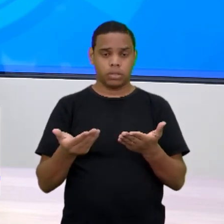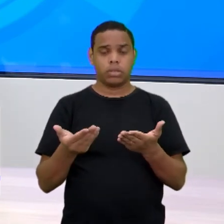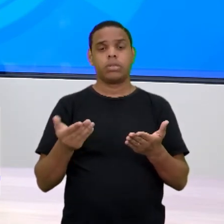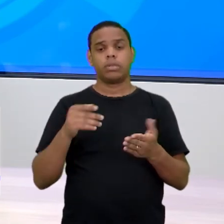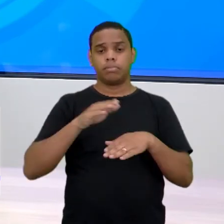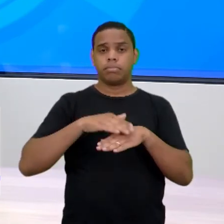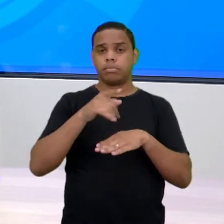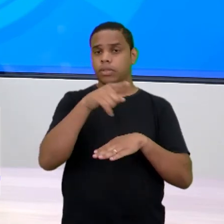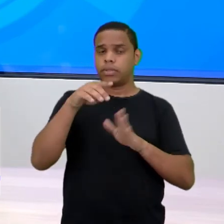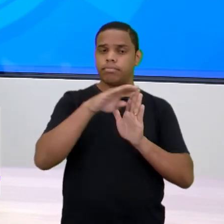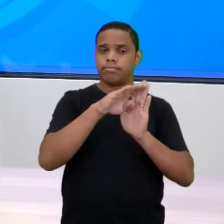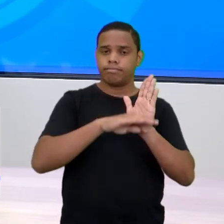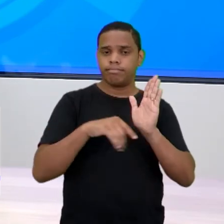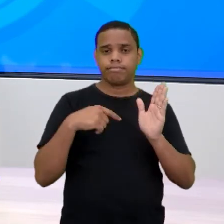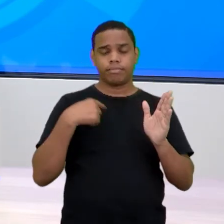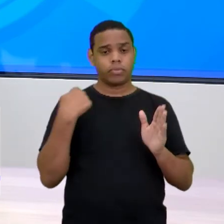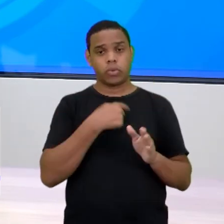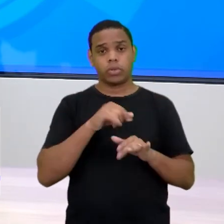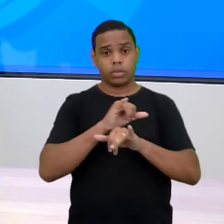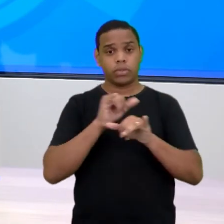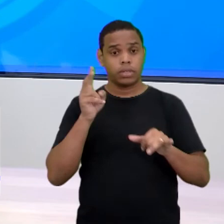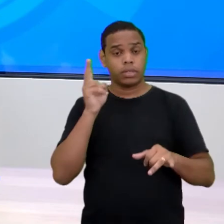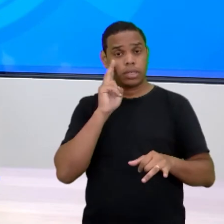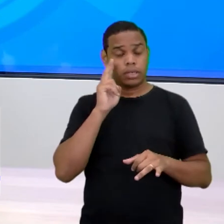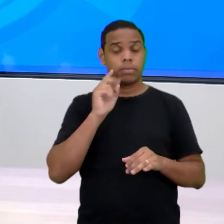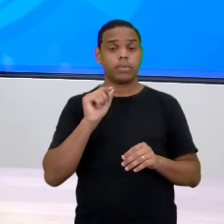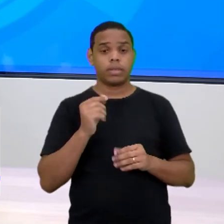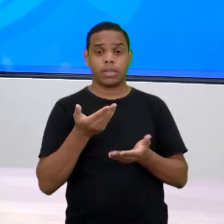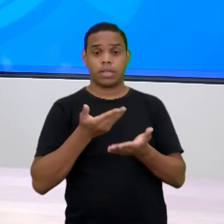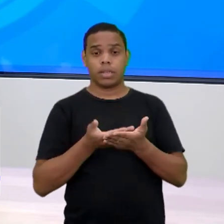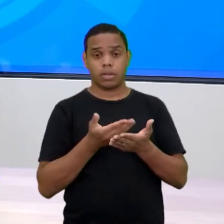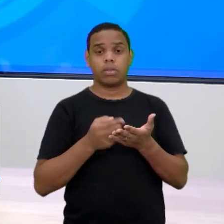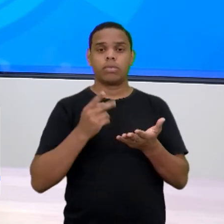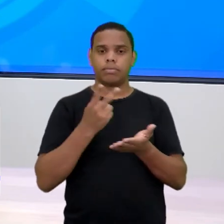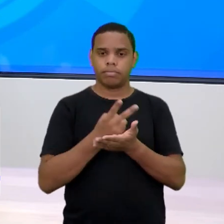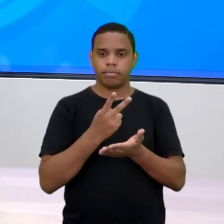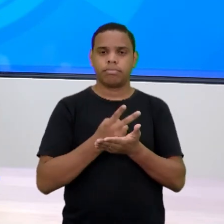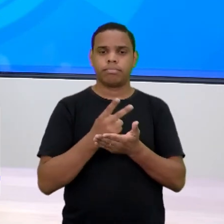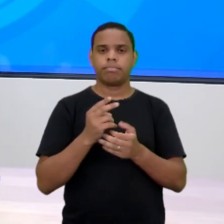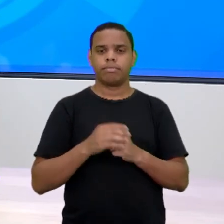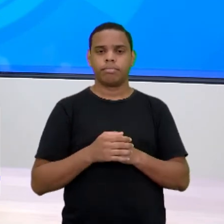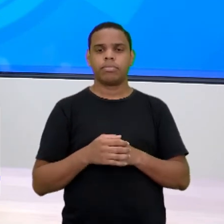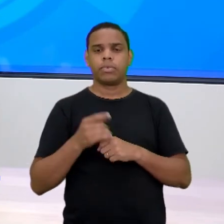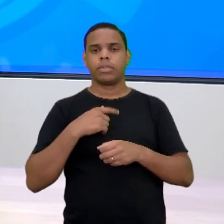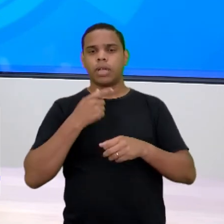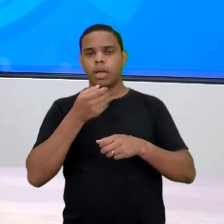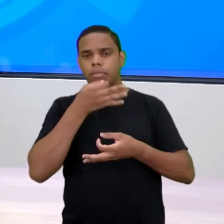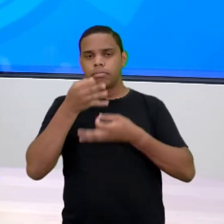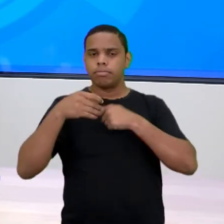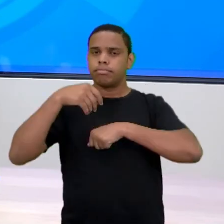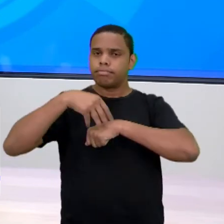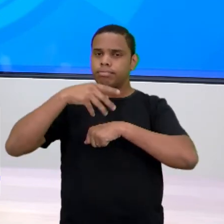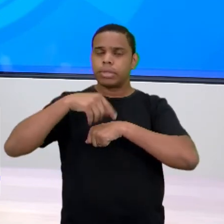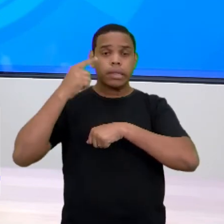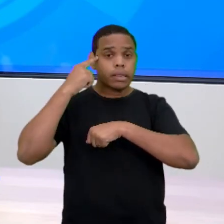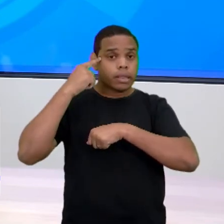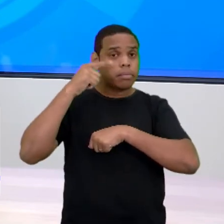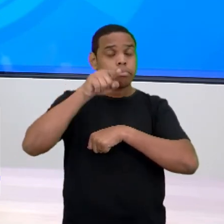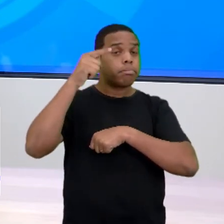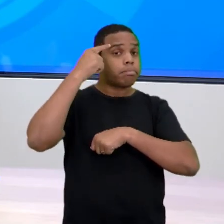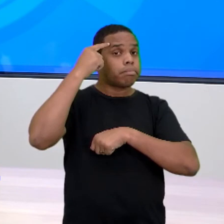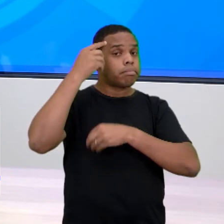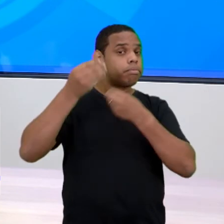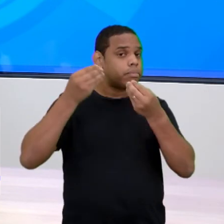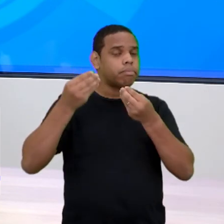critério aí de vocês, né? A gente sempre lembra que todas essas aulas aí são sempre aí sugestões a serem feitas